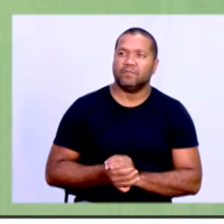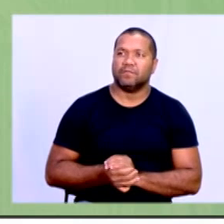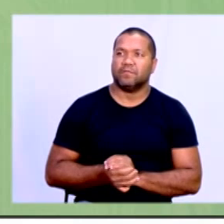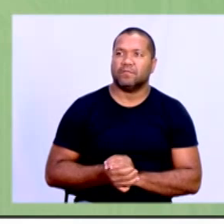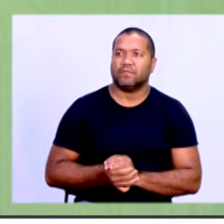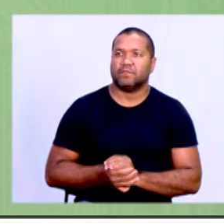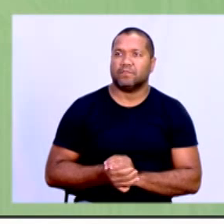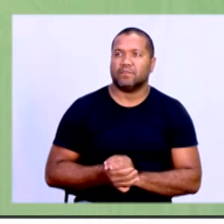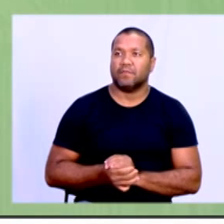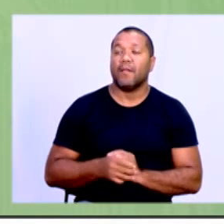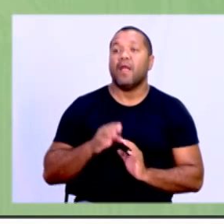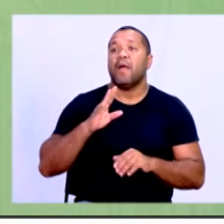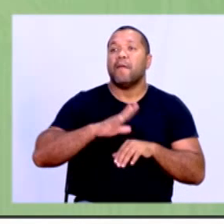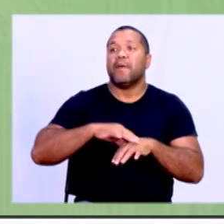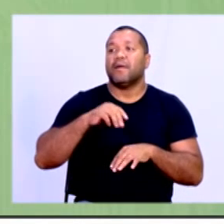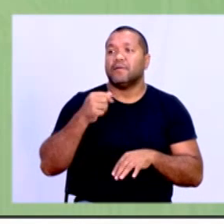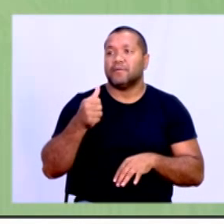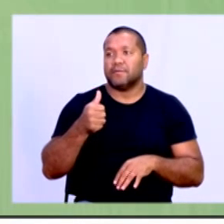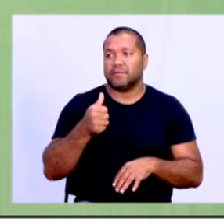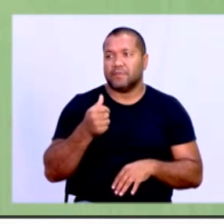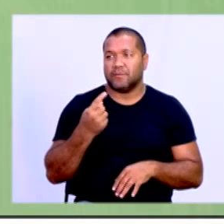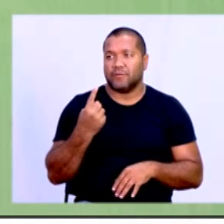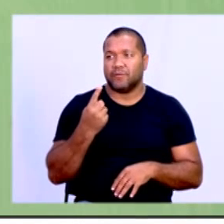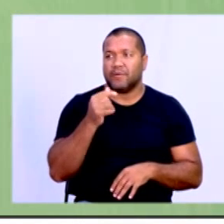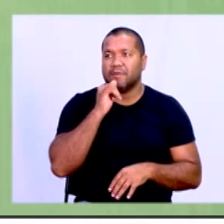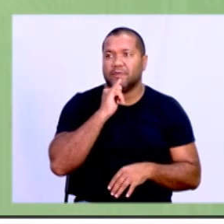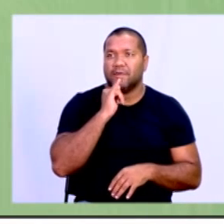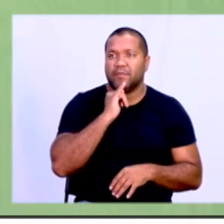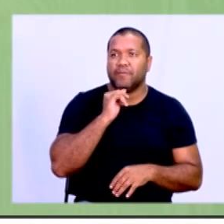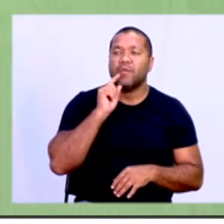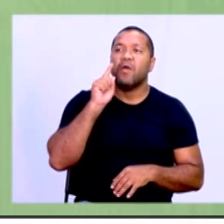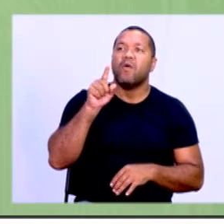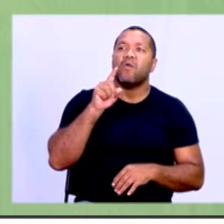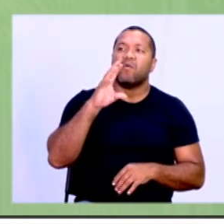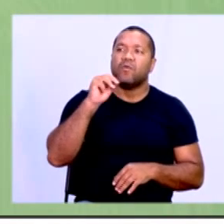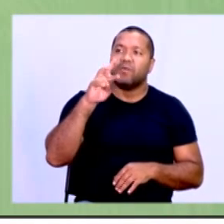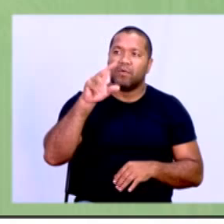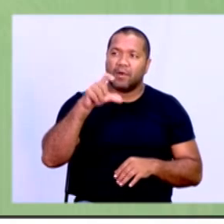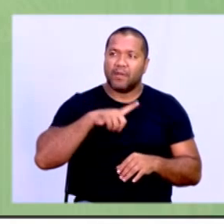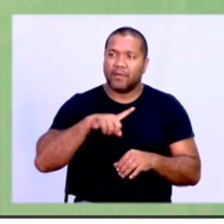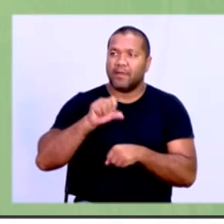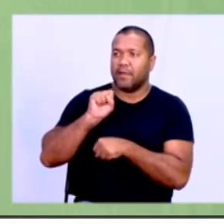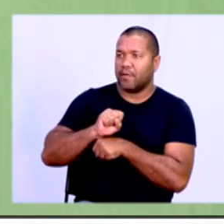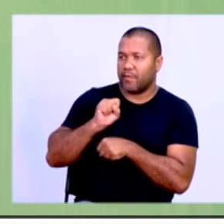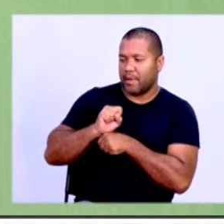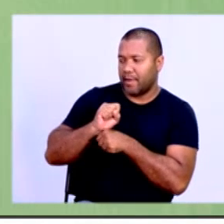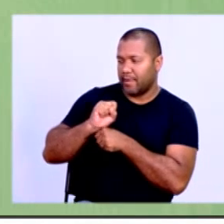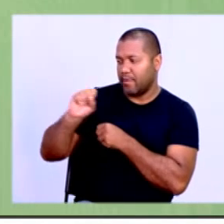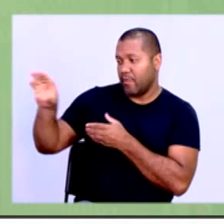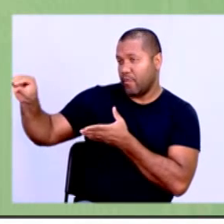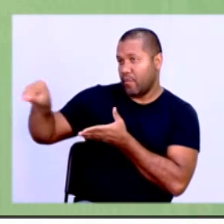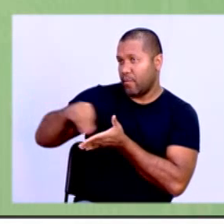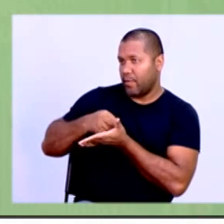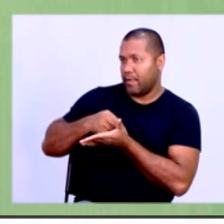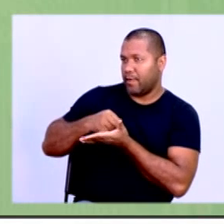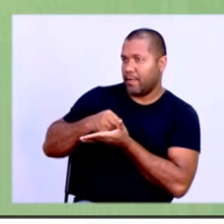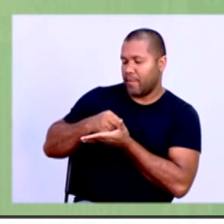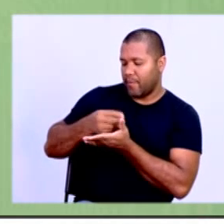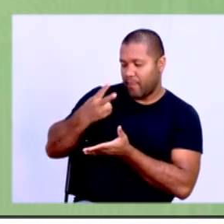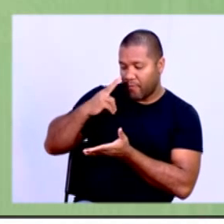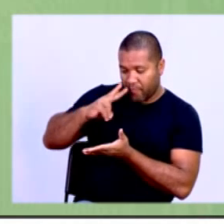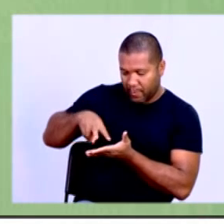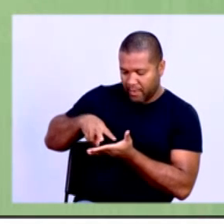E mais um exemplo, né? Um controlador, ele aguarda os pedidos dos clientes verifica a